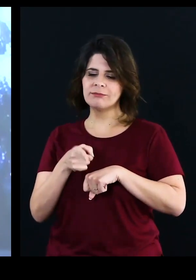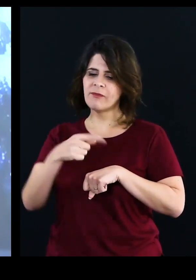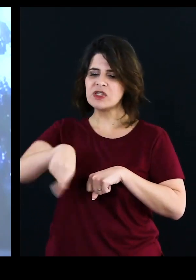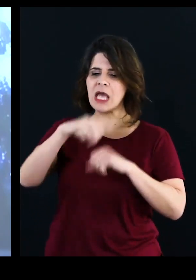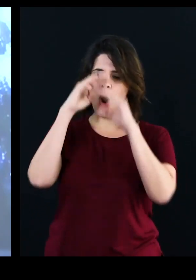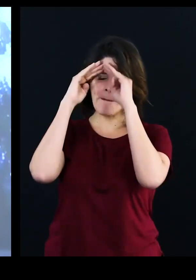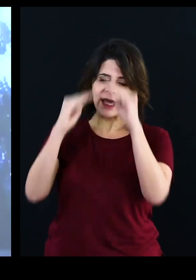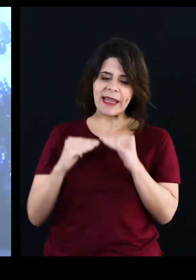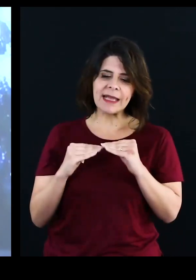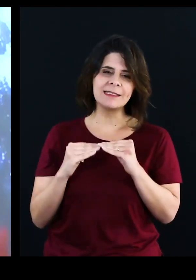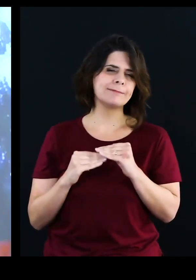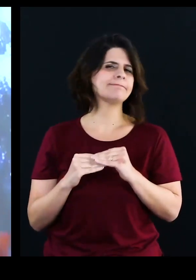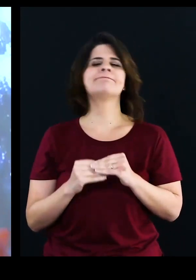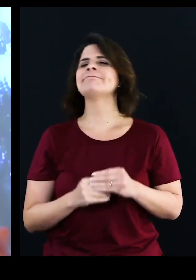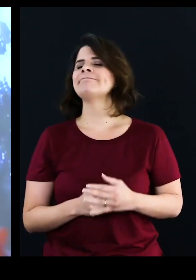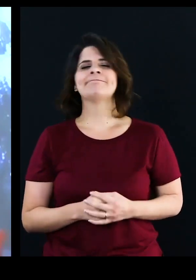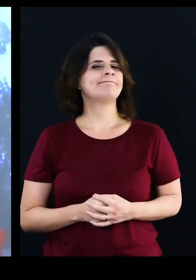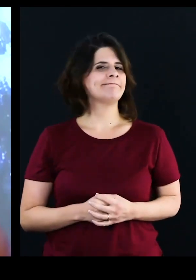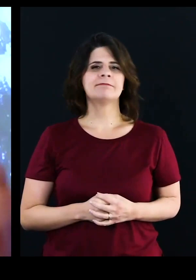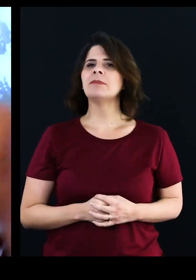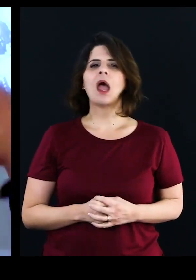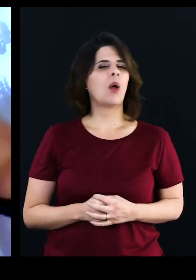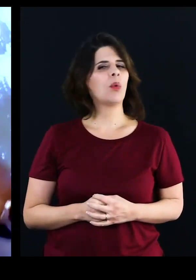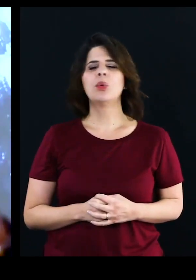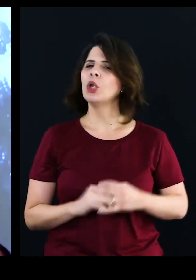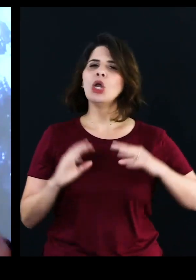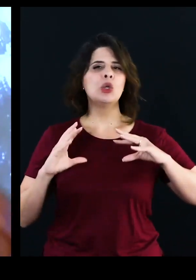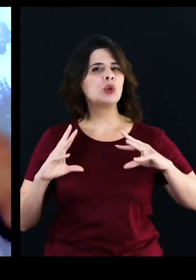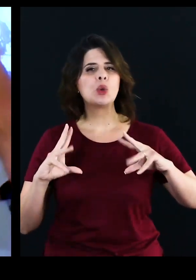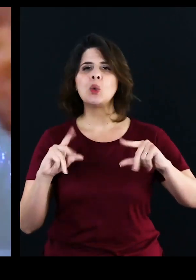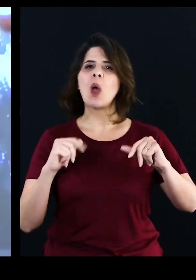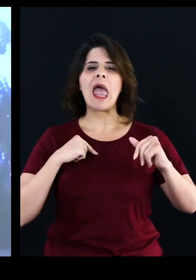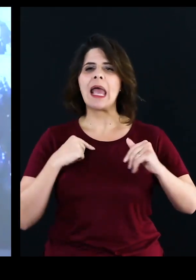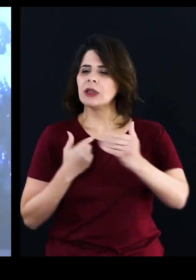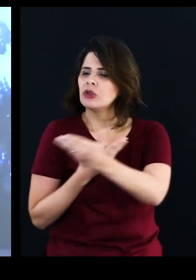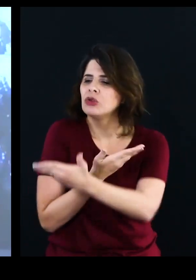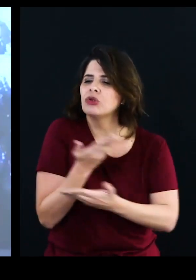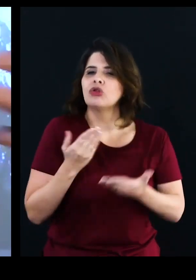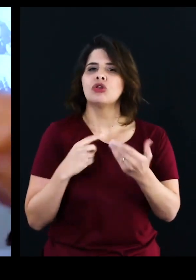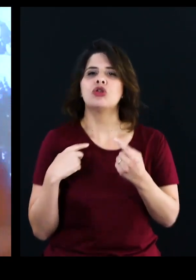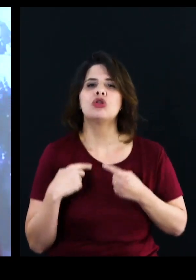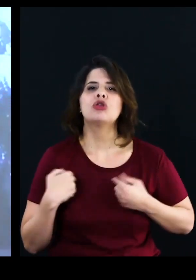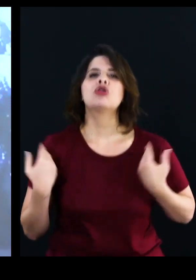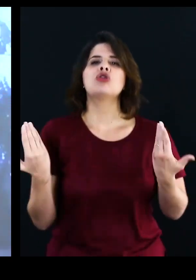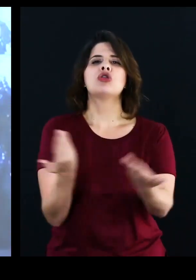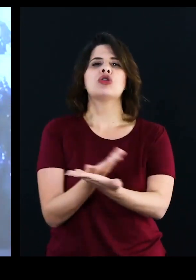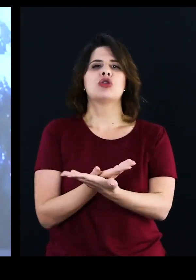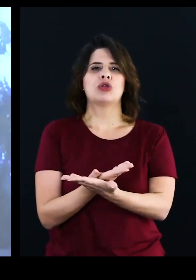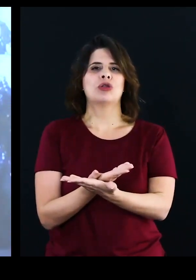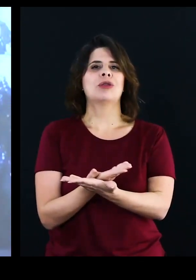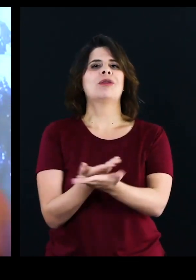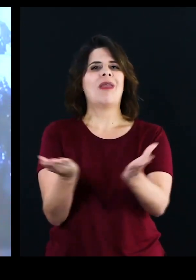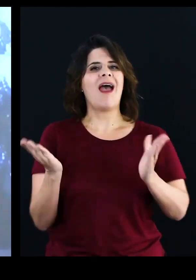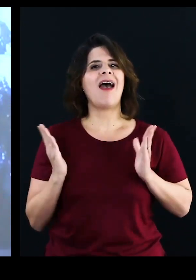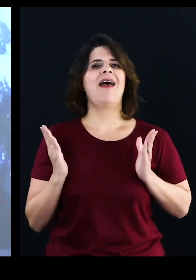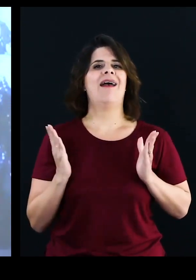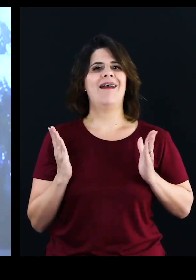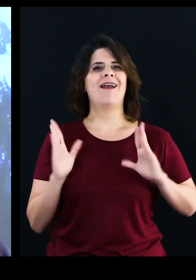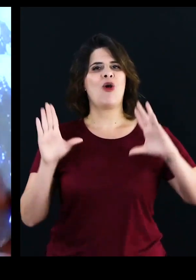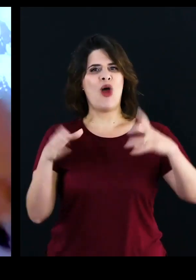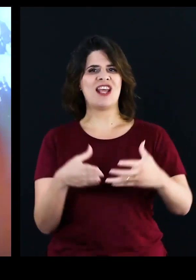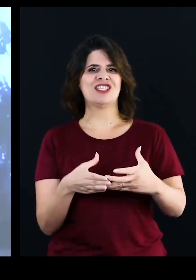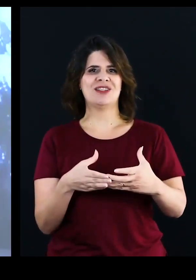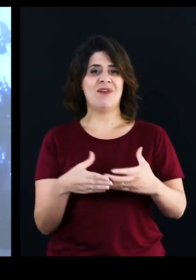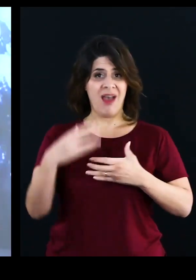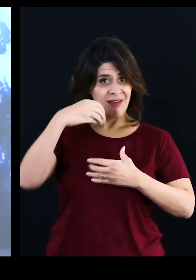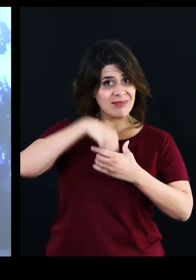de uma agenda. As agendas são cada vez mais coletivas, seja dentro das empresas, seja fora. E o mundo, portanto, ele é mais